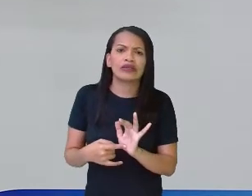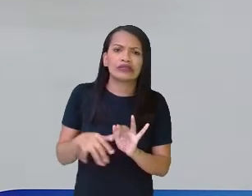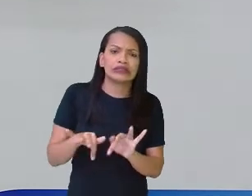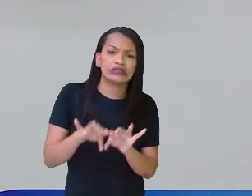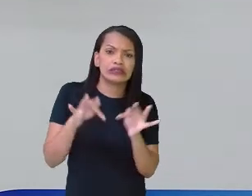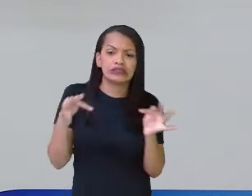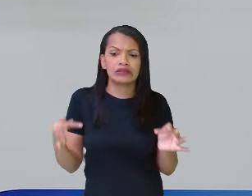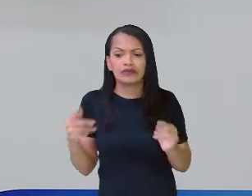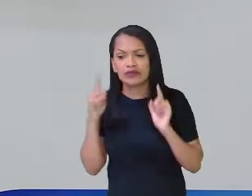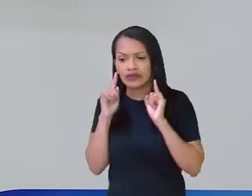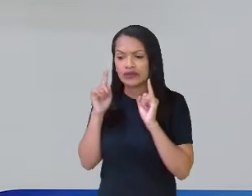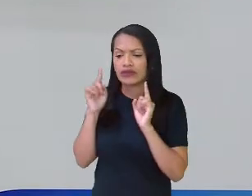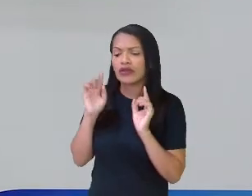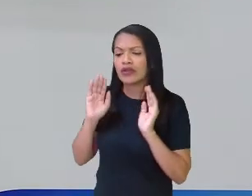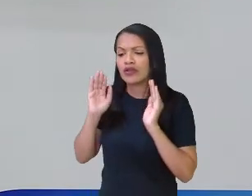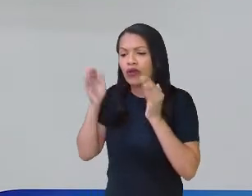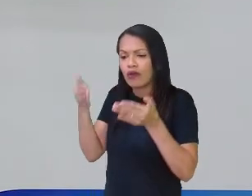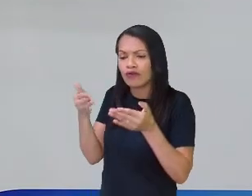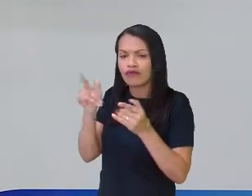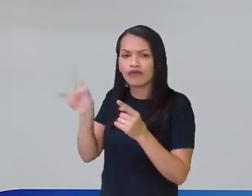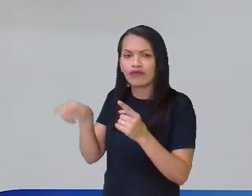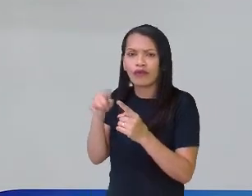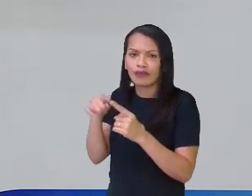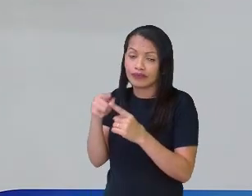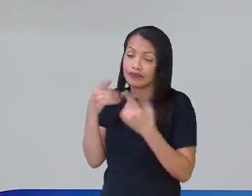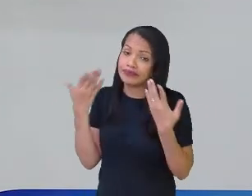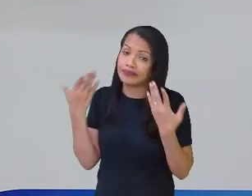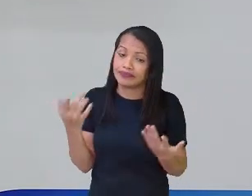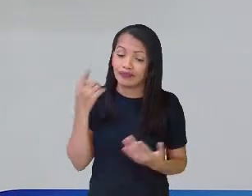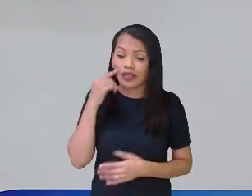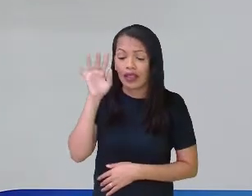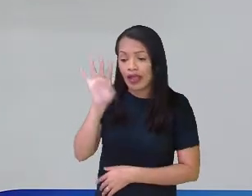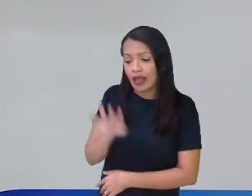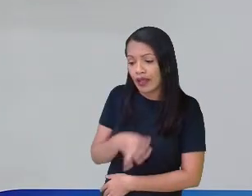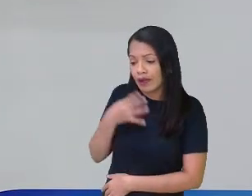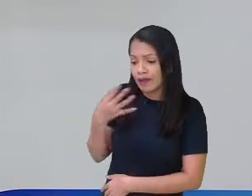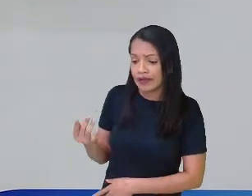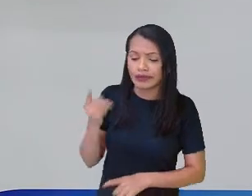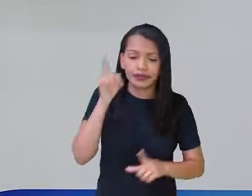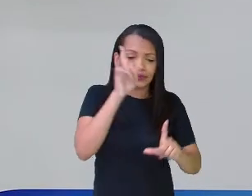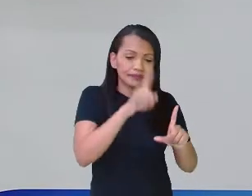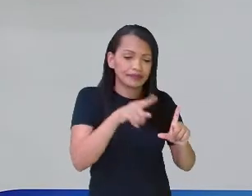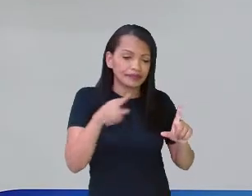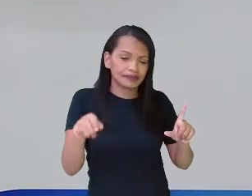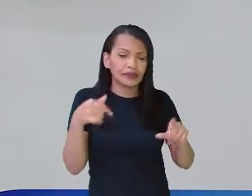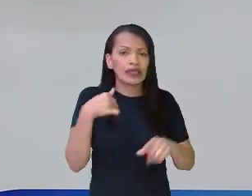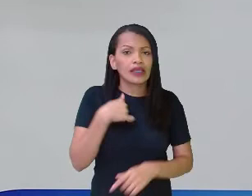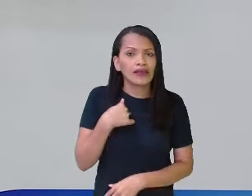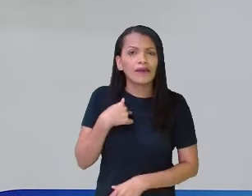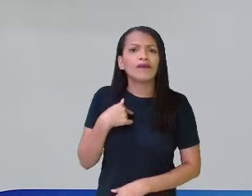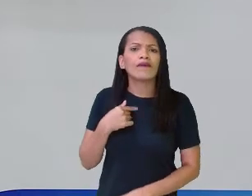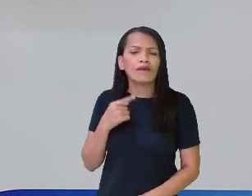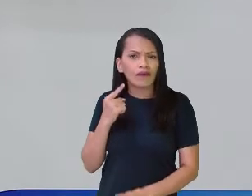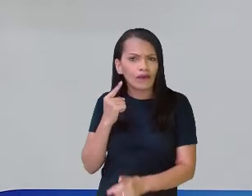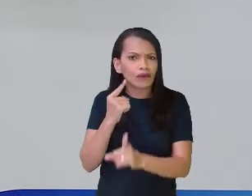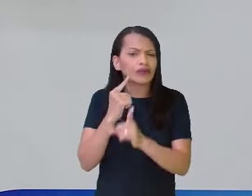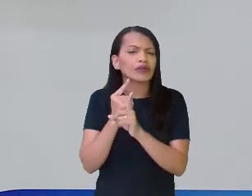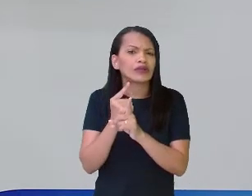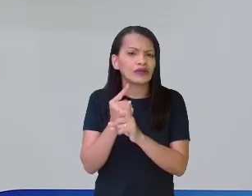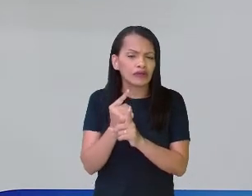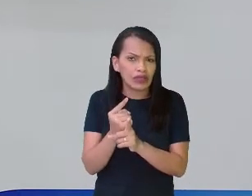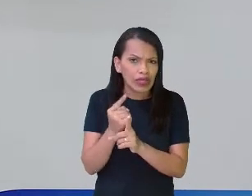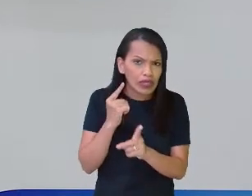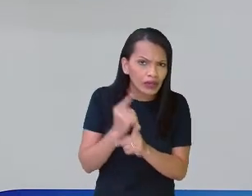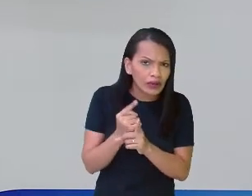e objetiva. A diferença entre tabela e gráfico é basicamente essa. Eu consigo encontrar o meu resultado com